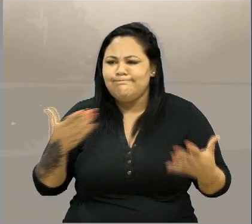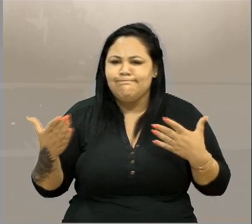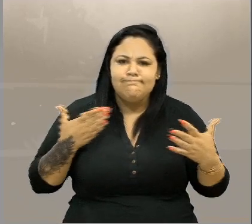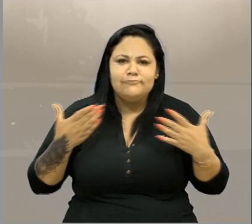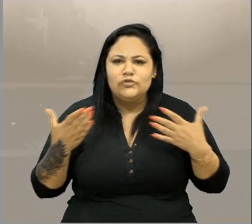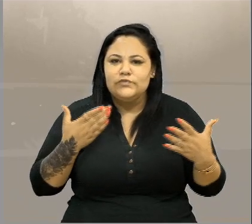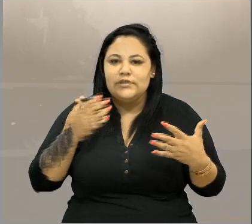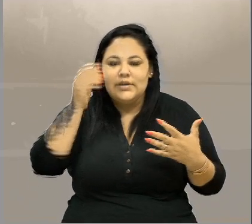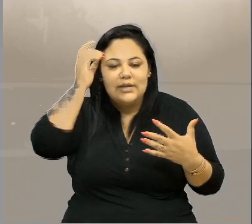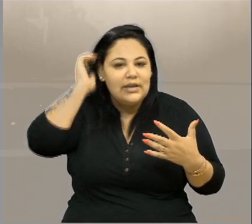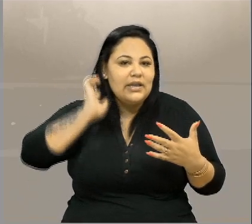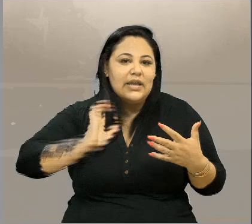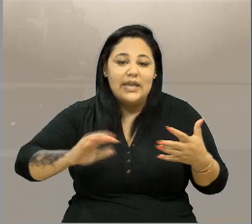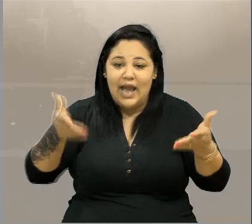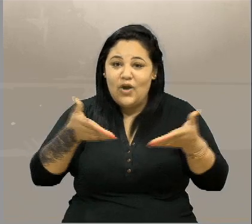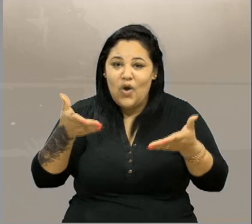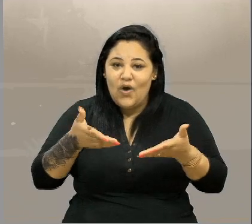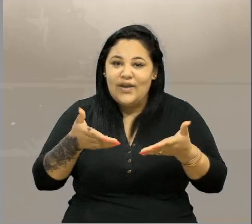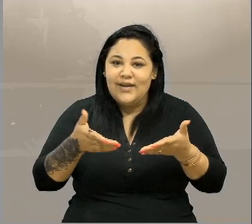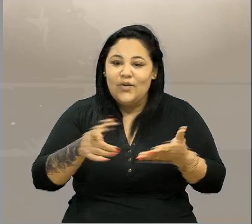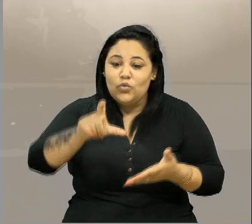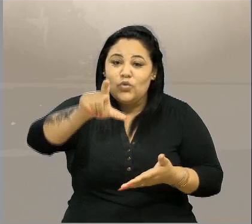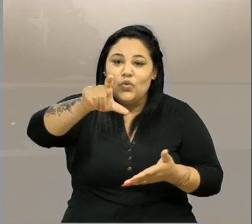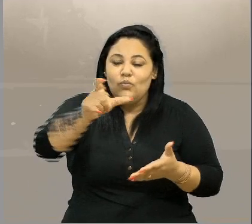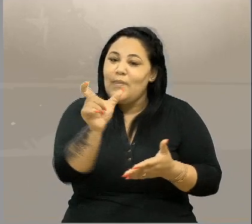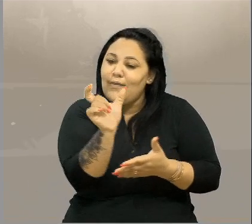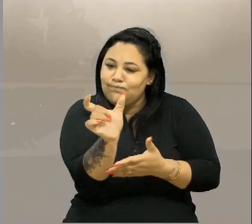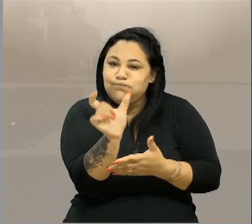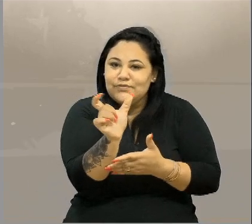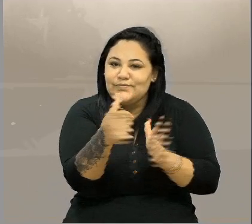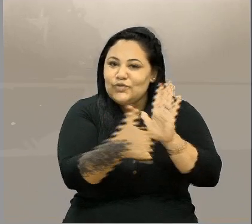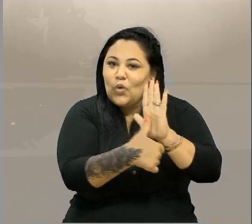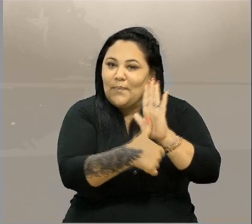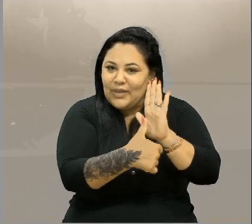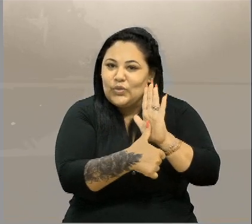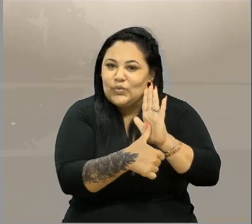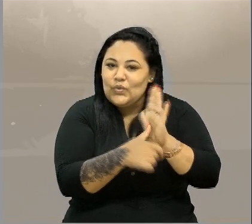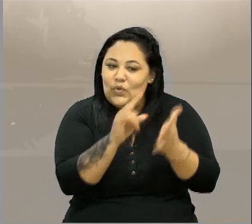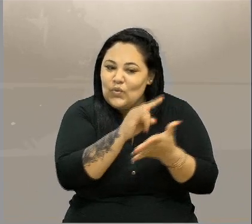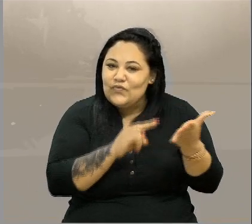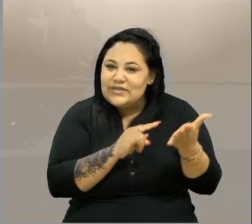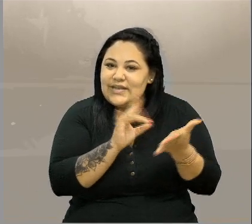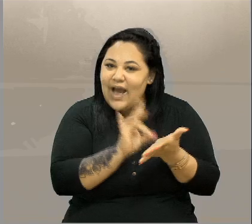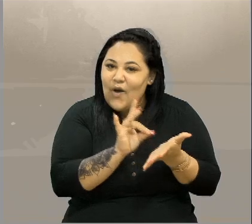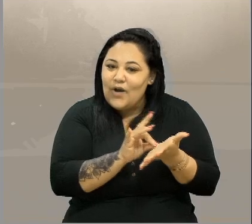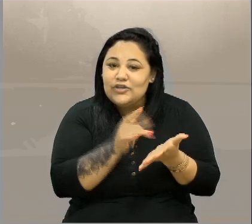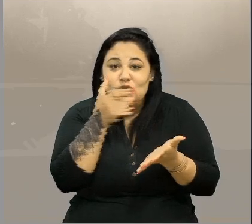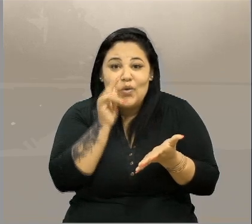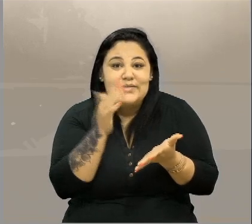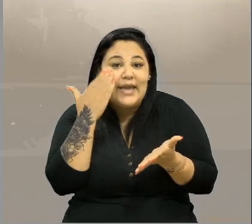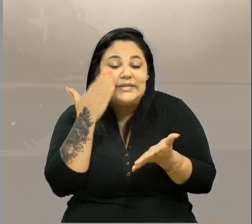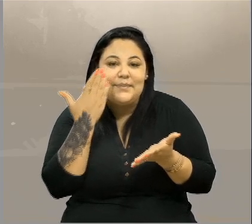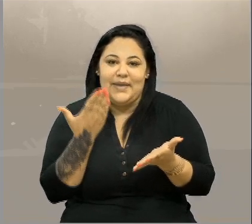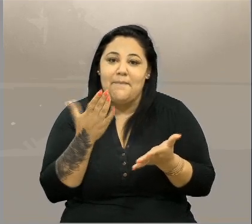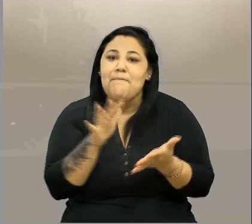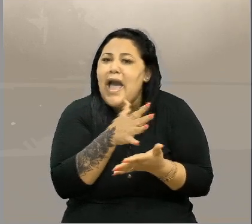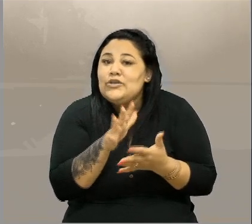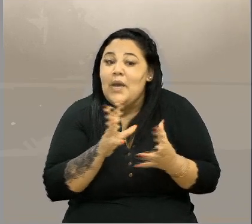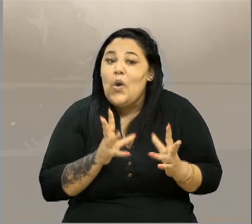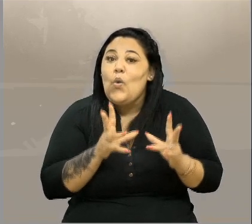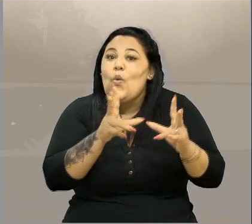carteirinha, a gente consegue, de fato, ter uma real dimensão, muito embora, eu preciso dizer aqui, né, nós